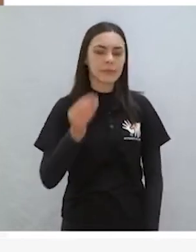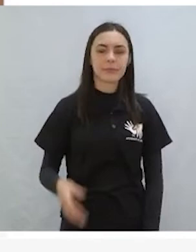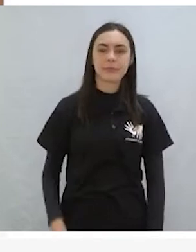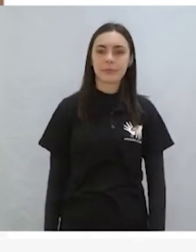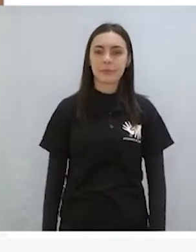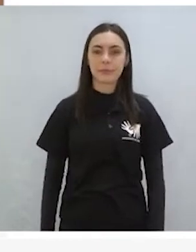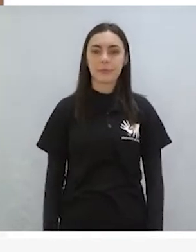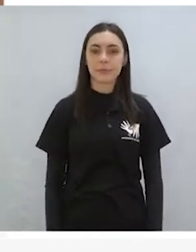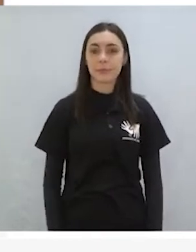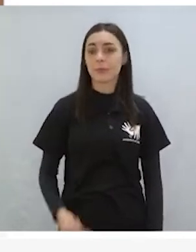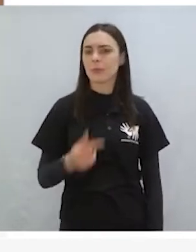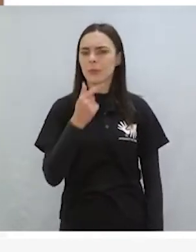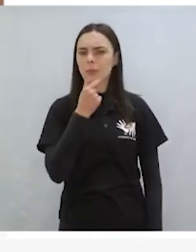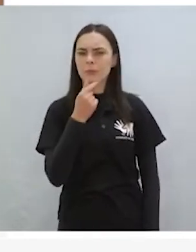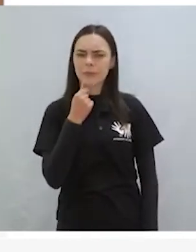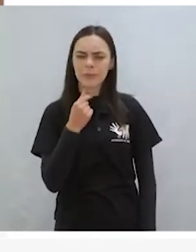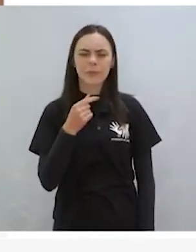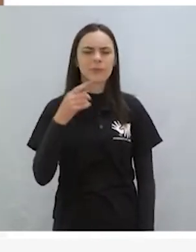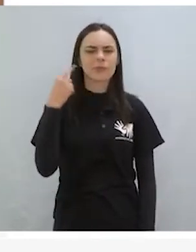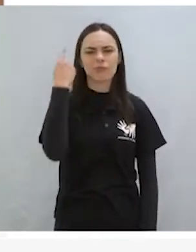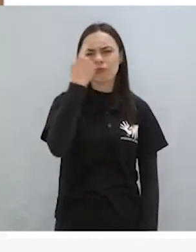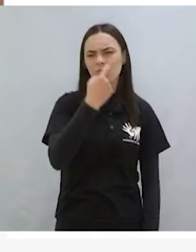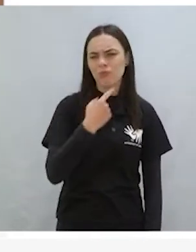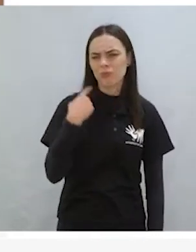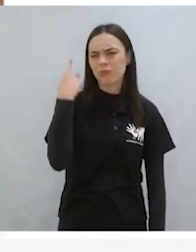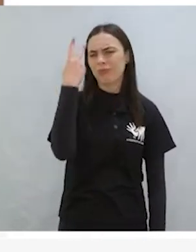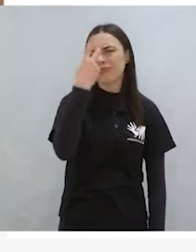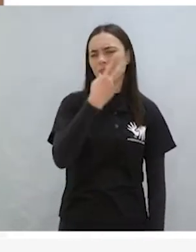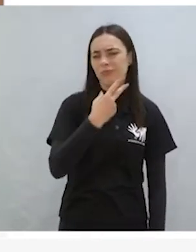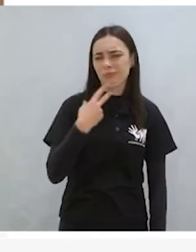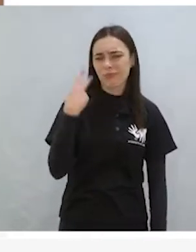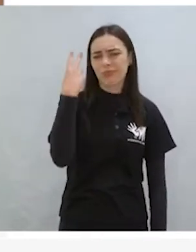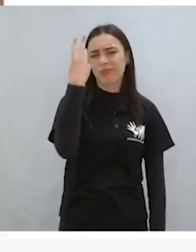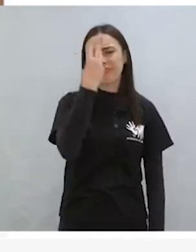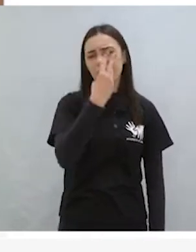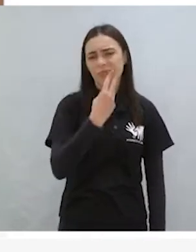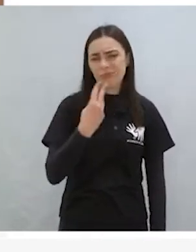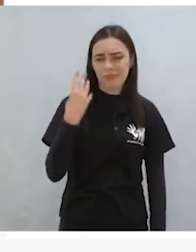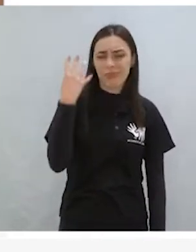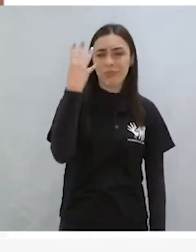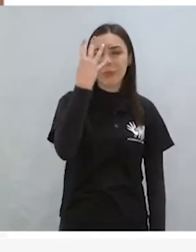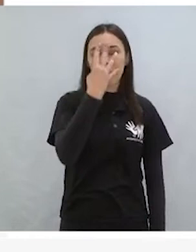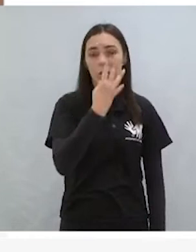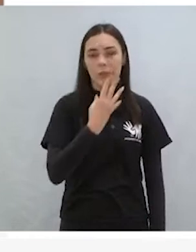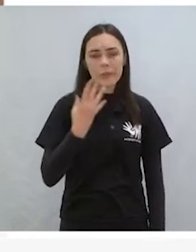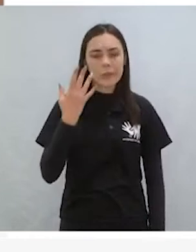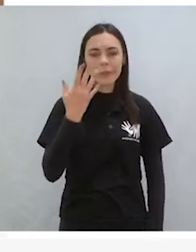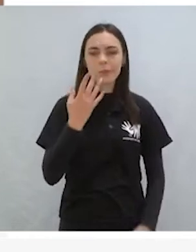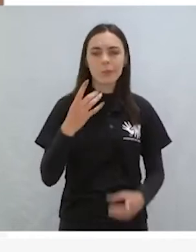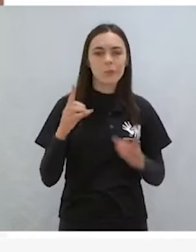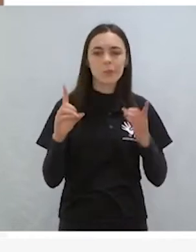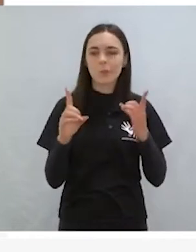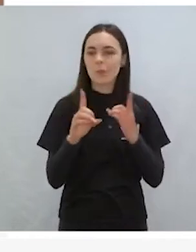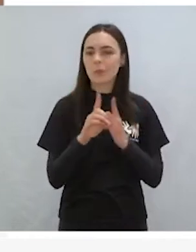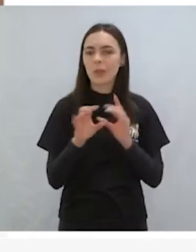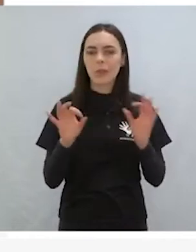calçado. Ele seguiu naquela busca por horas e horas, mas não encontrou